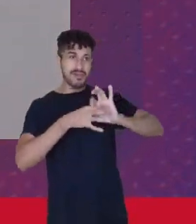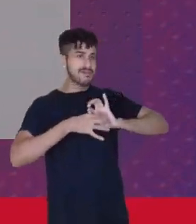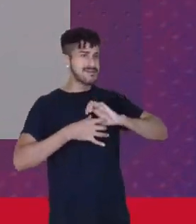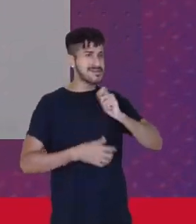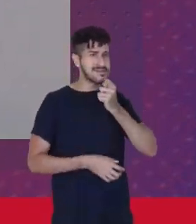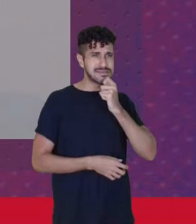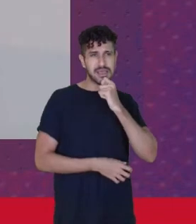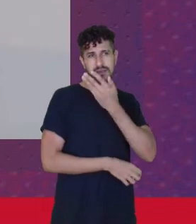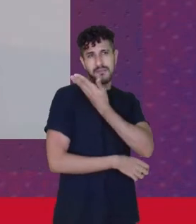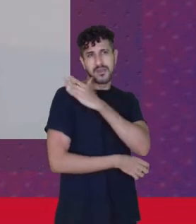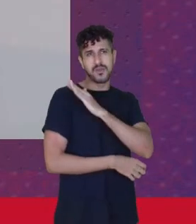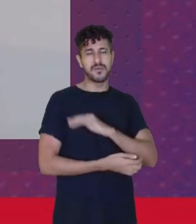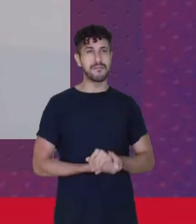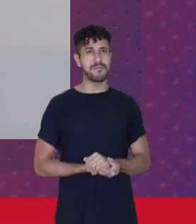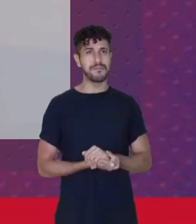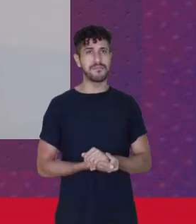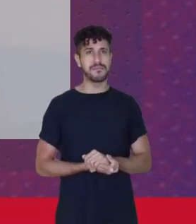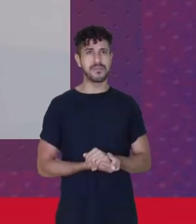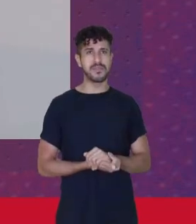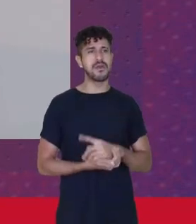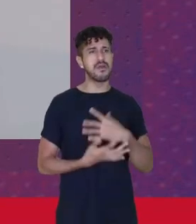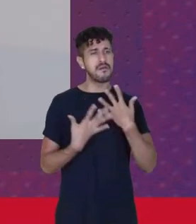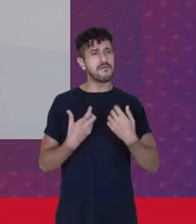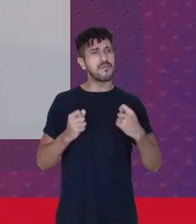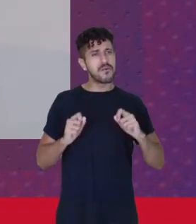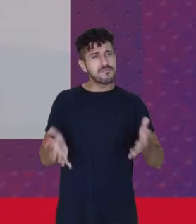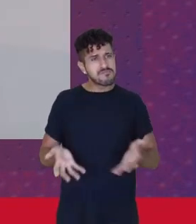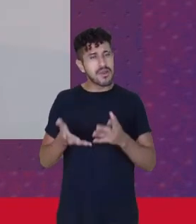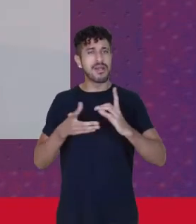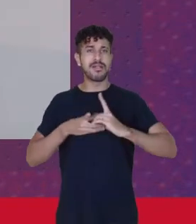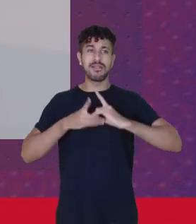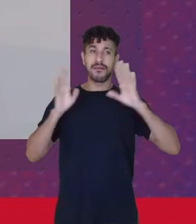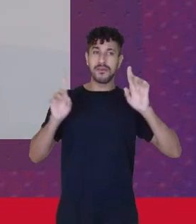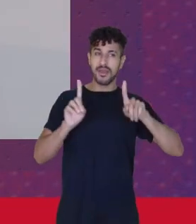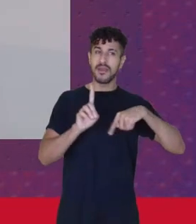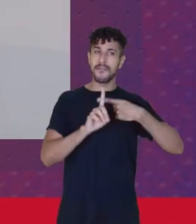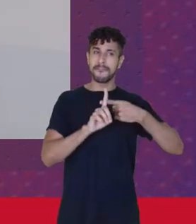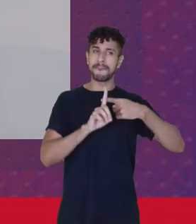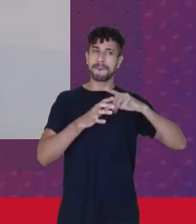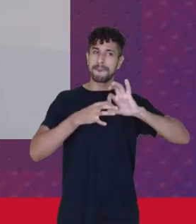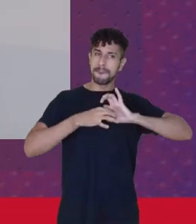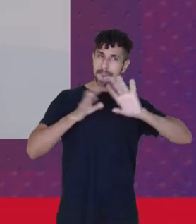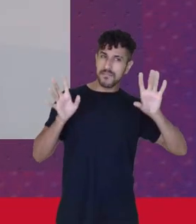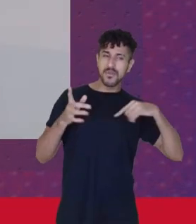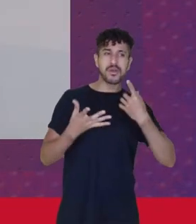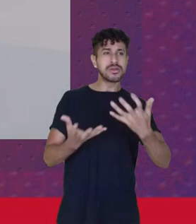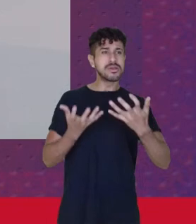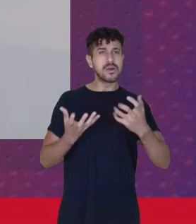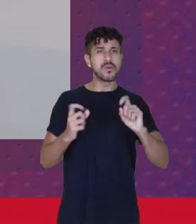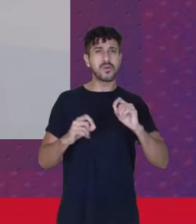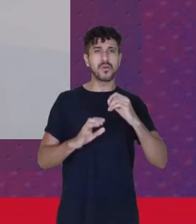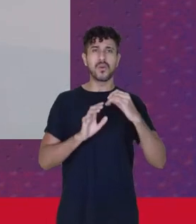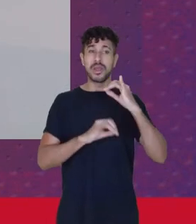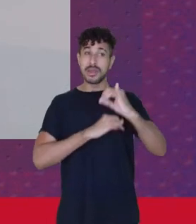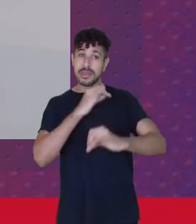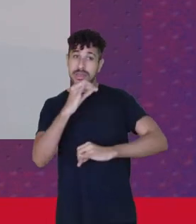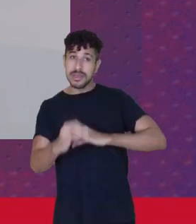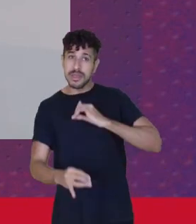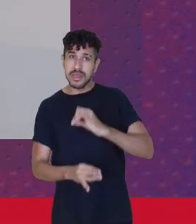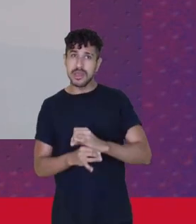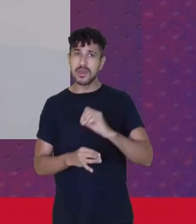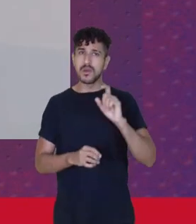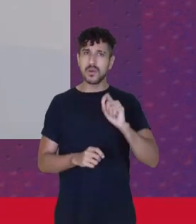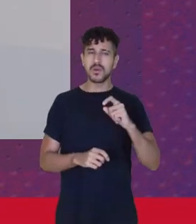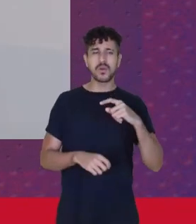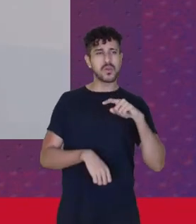de preconceitos. Por prezarmos a liberdade e a democracia, queremos uma internet que,